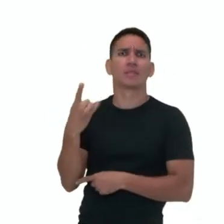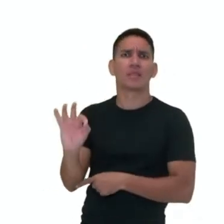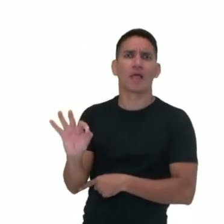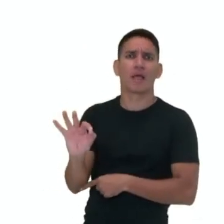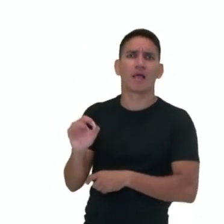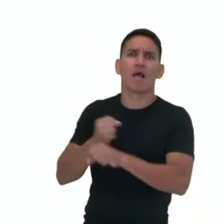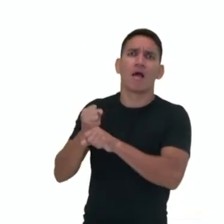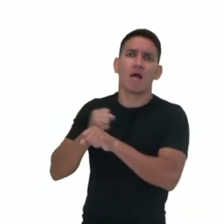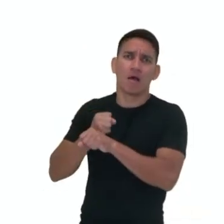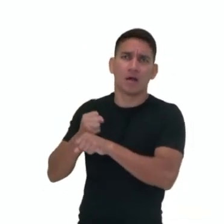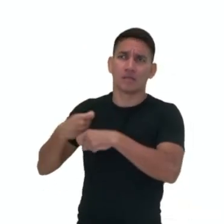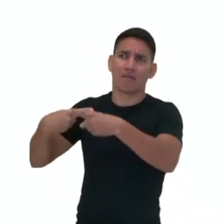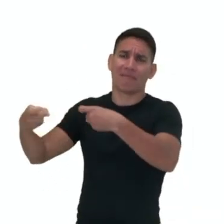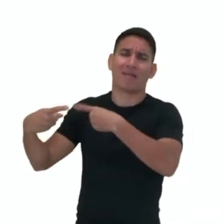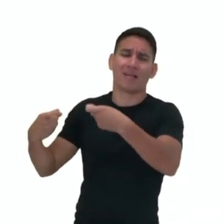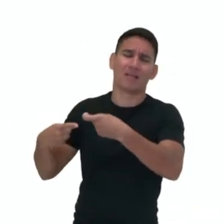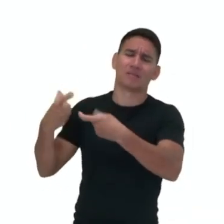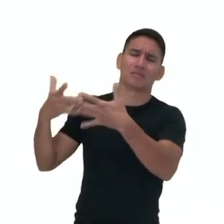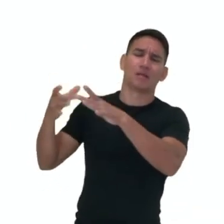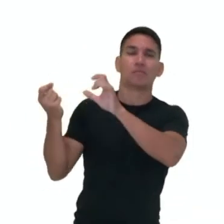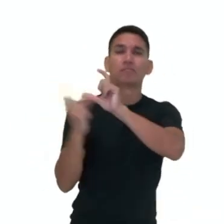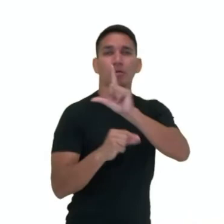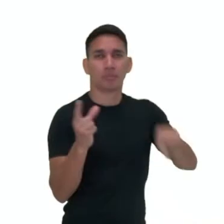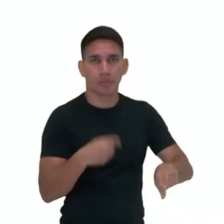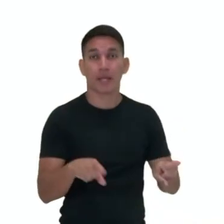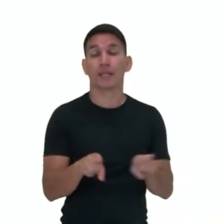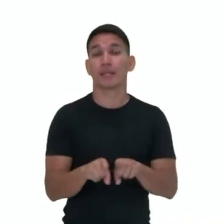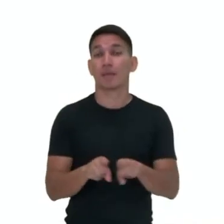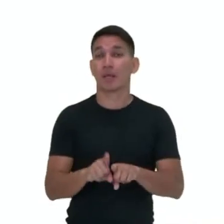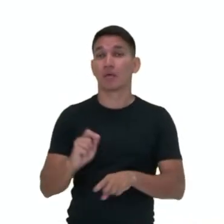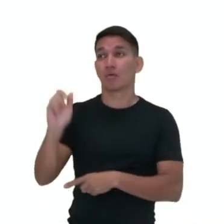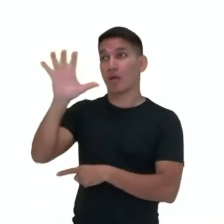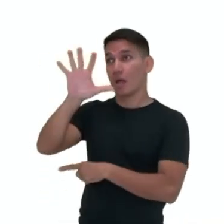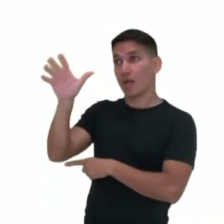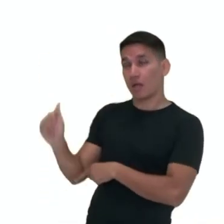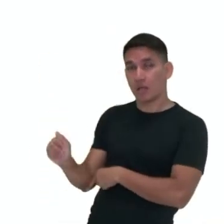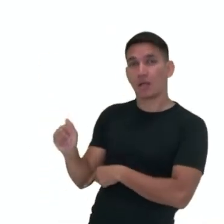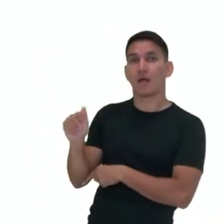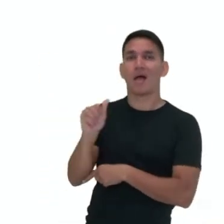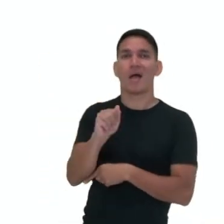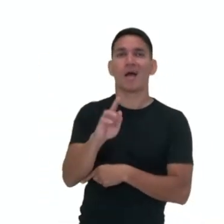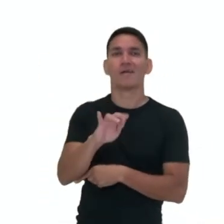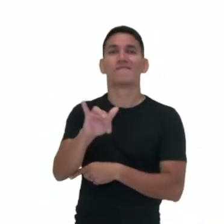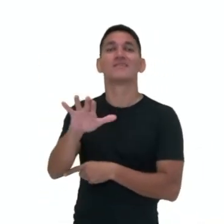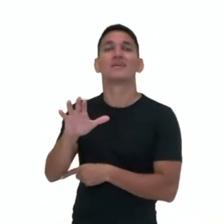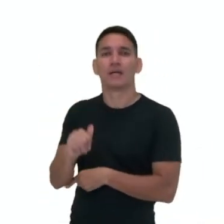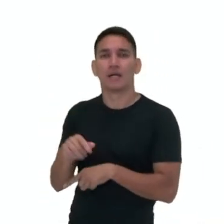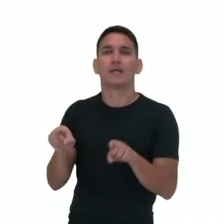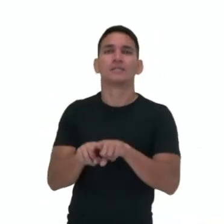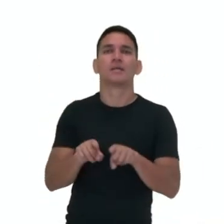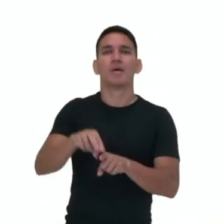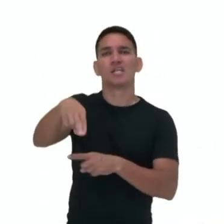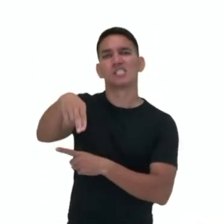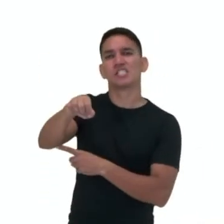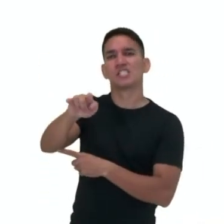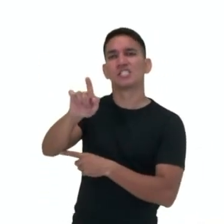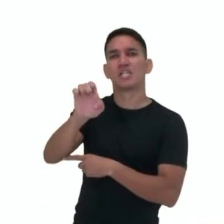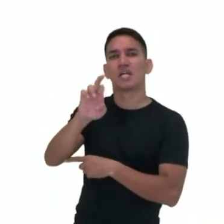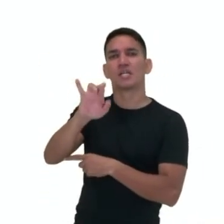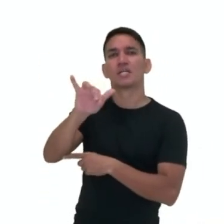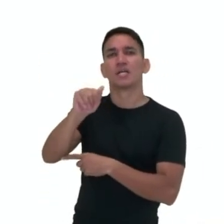Os senegaleses, né? Pessoas que vieram de Senegal, que fica na África. E também nigerianos, que vieram também da África, tá